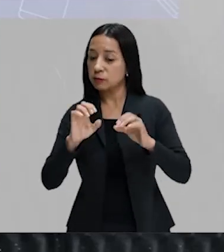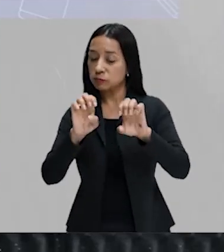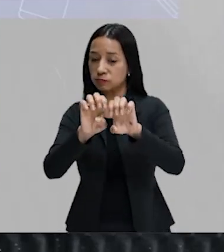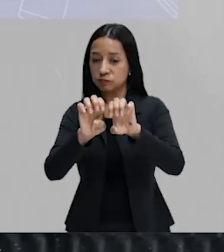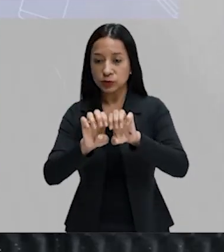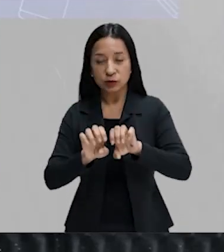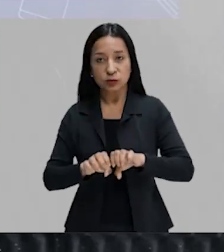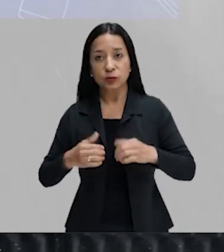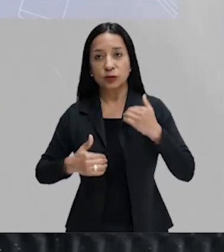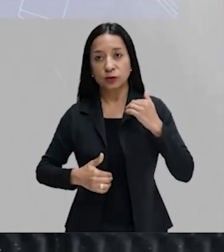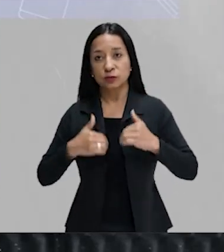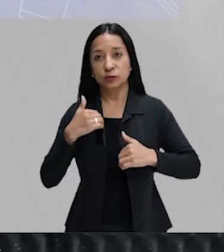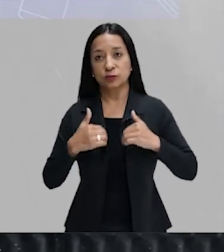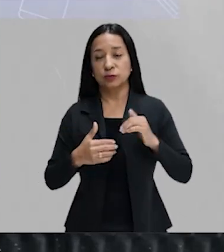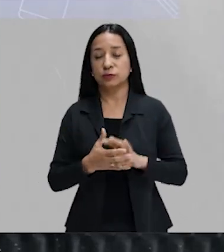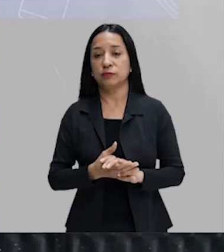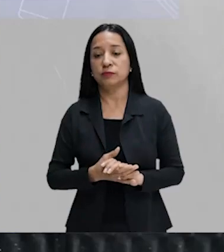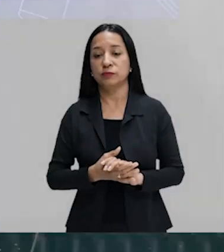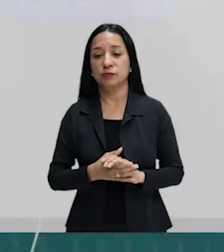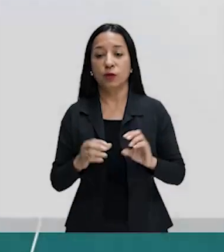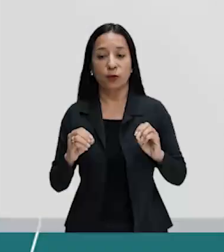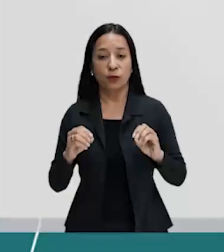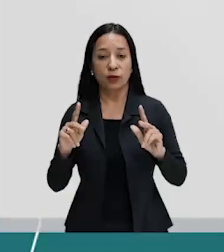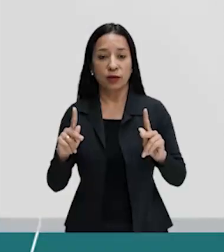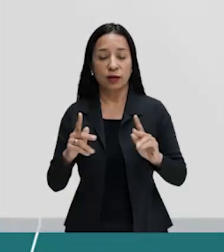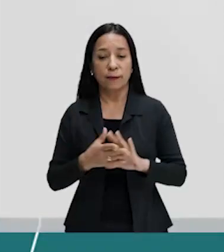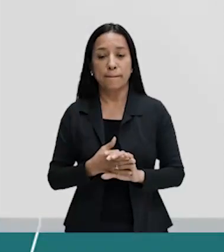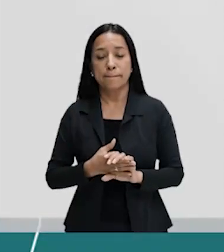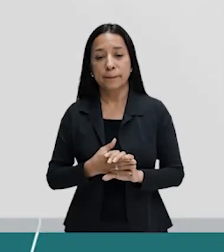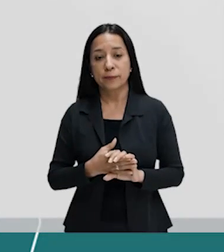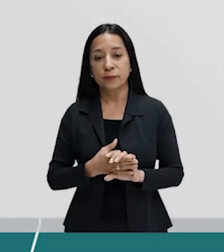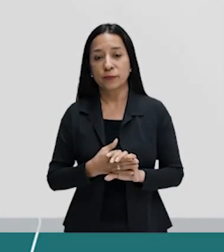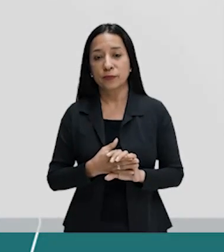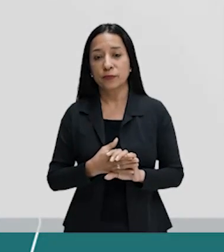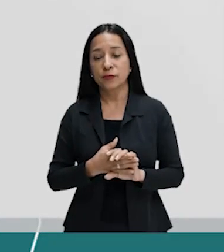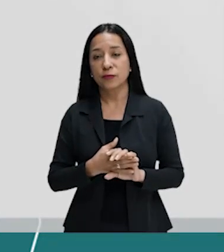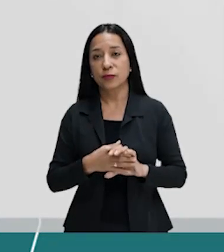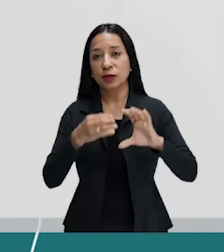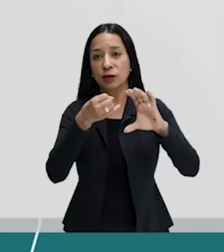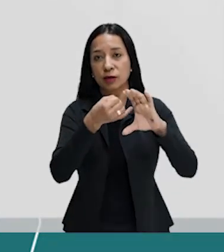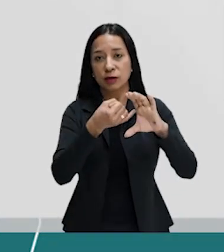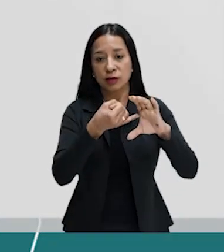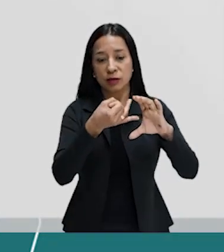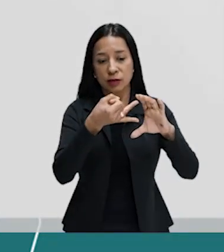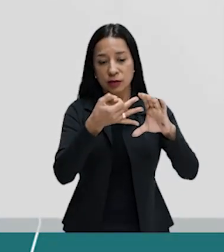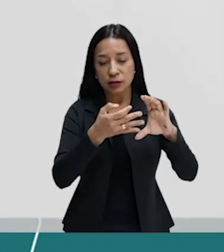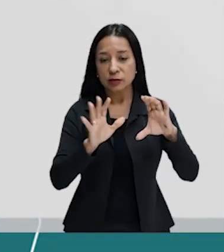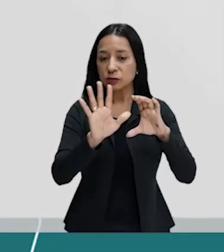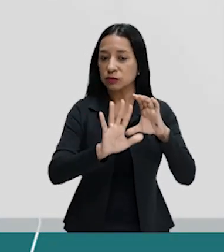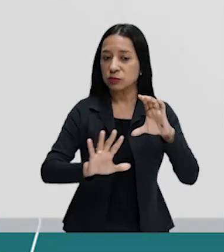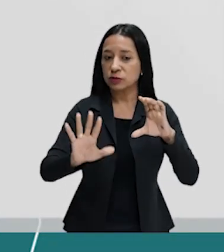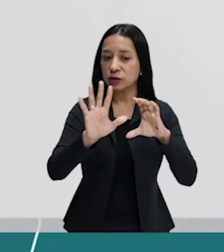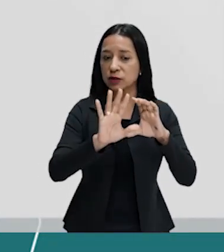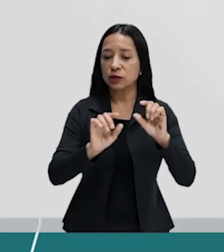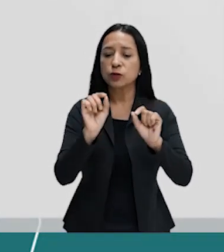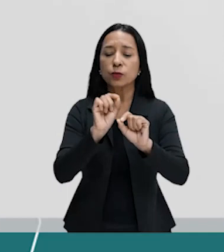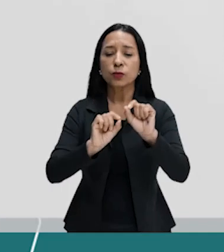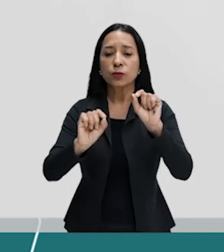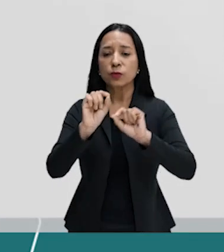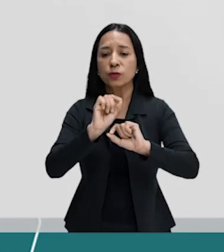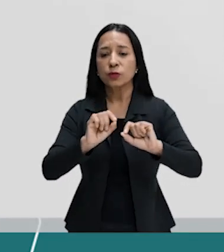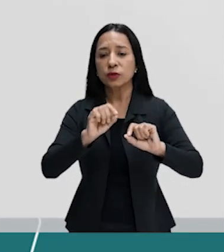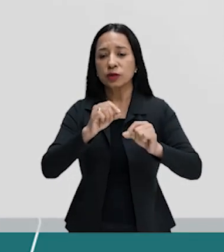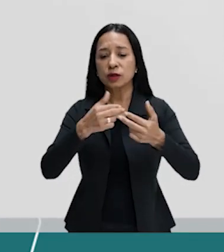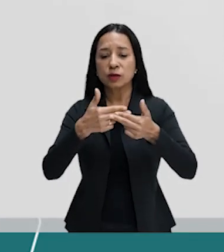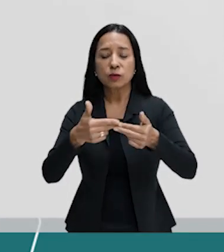estrutura corporal, beleza? Vamos aqui para as características gerais dos animais. O que o animal tem